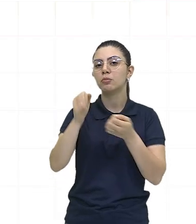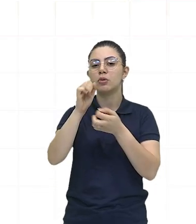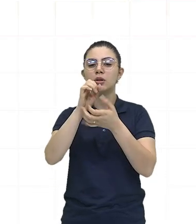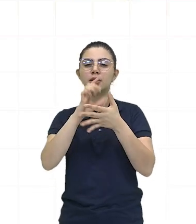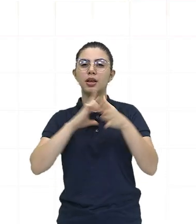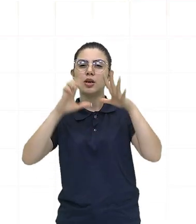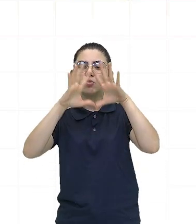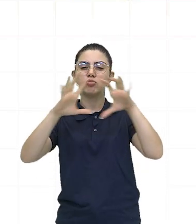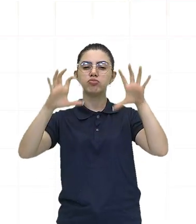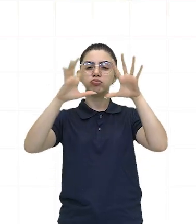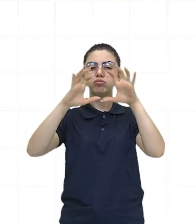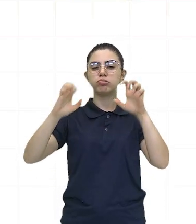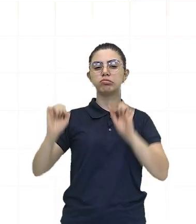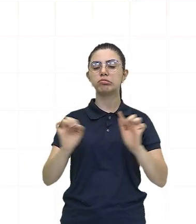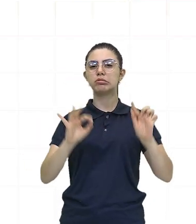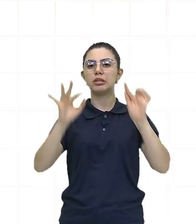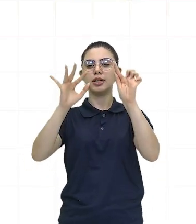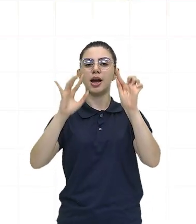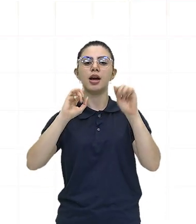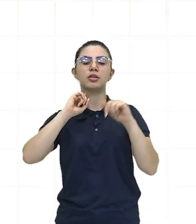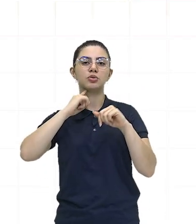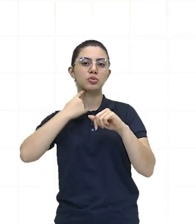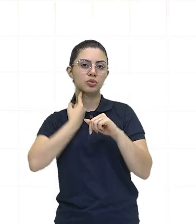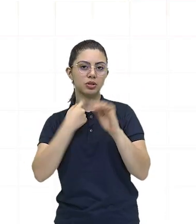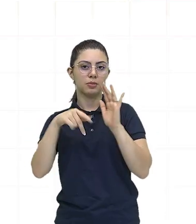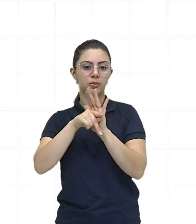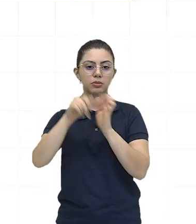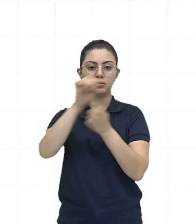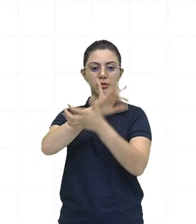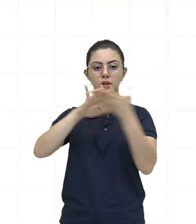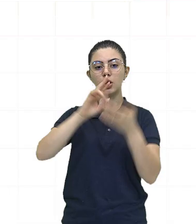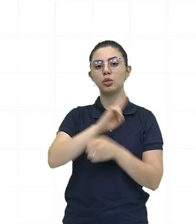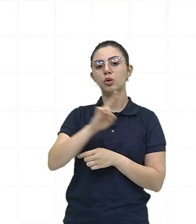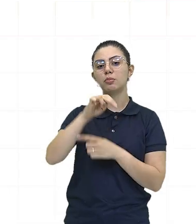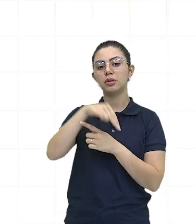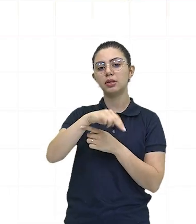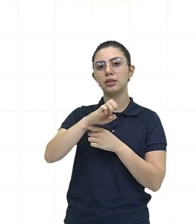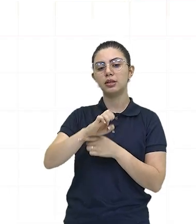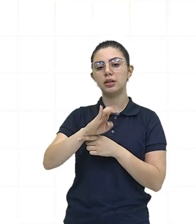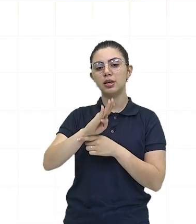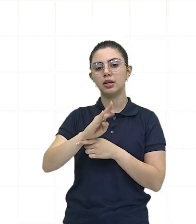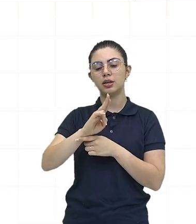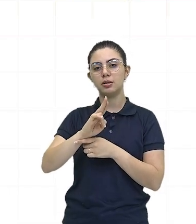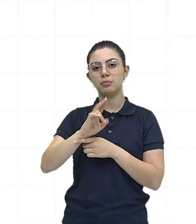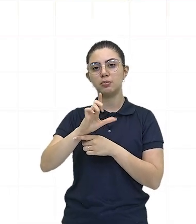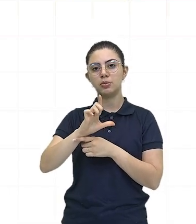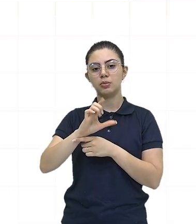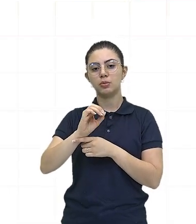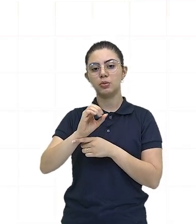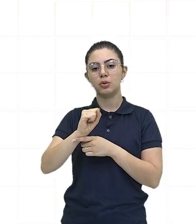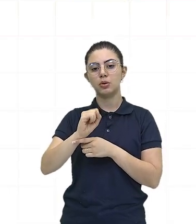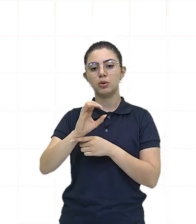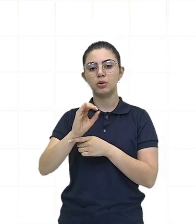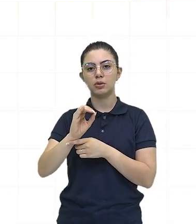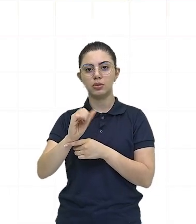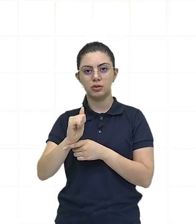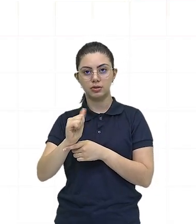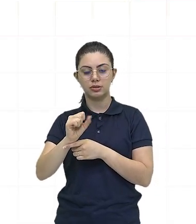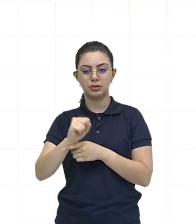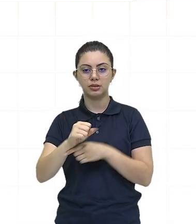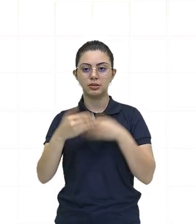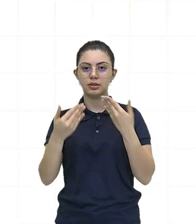poeira cósmica, conhecidas como nebulosas, que se contraem sob a influência